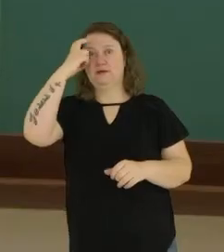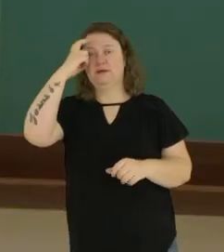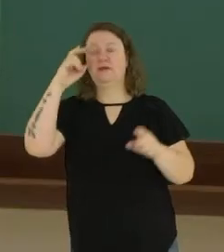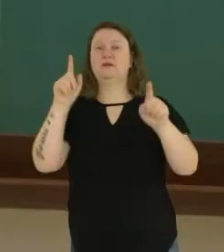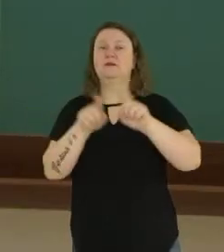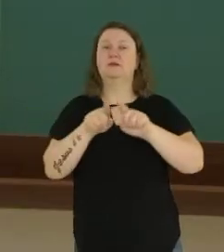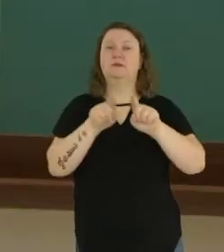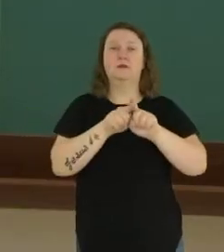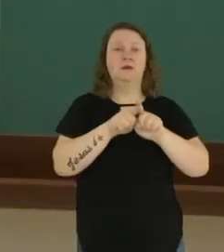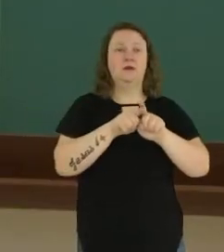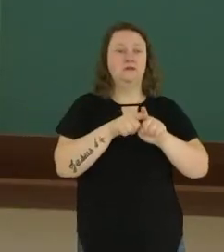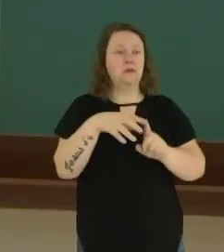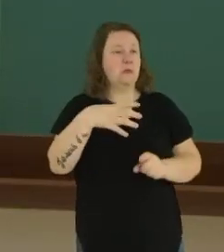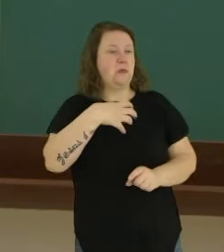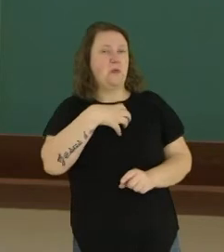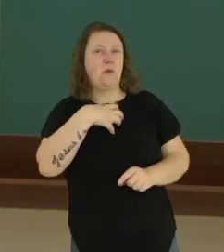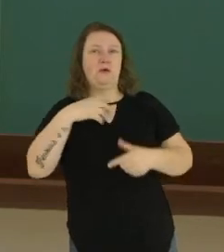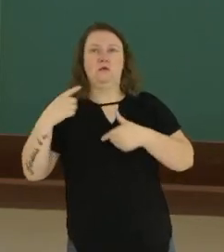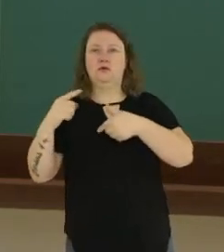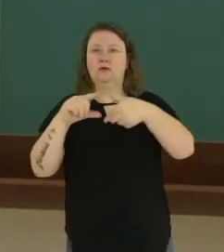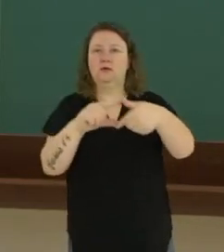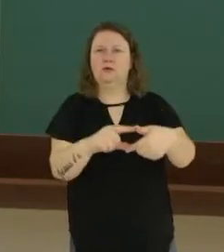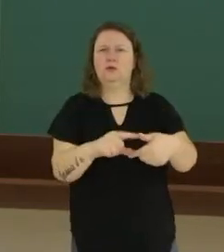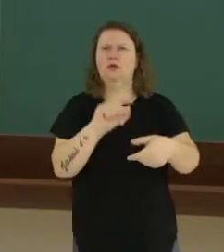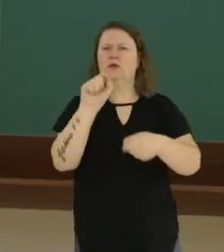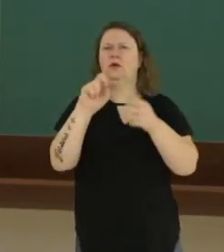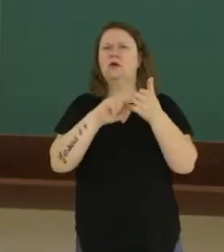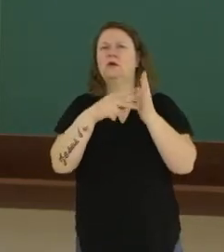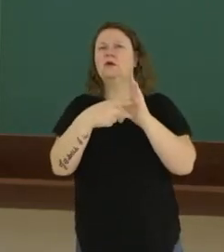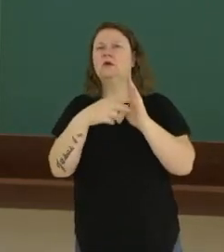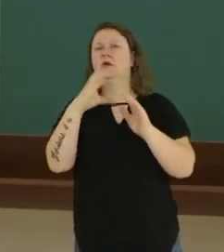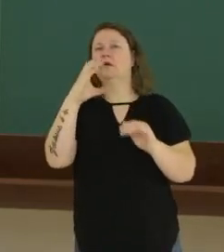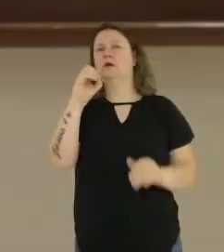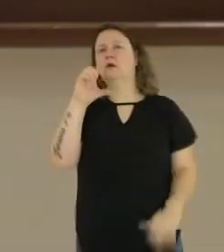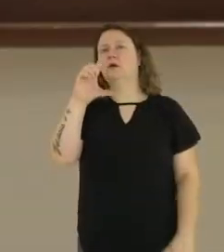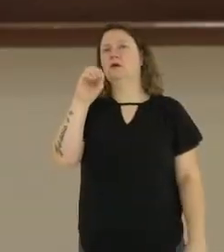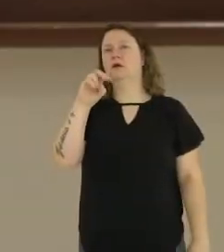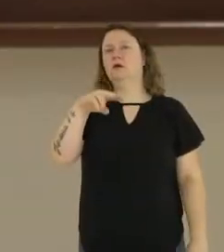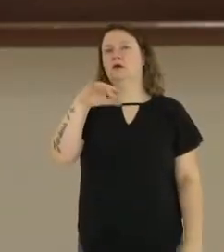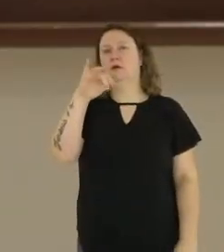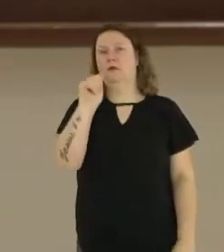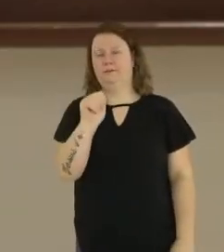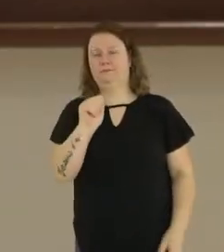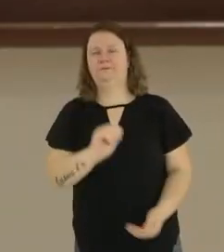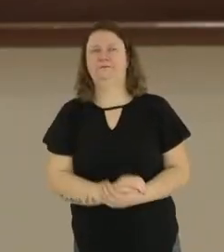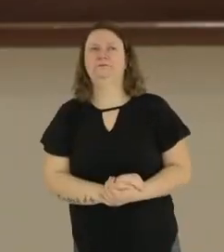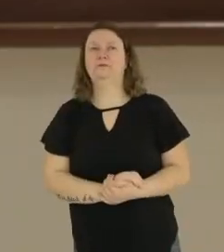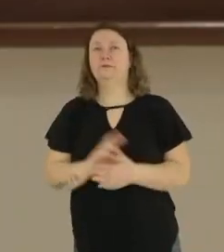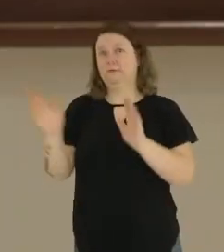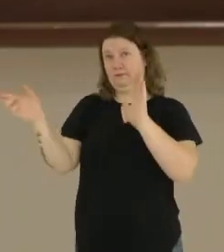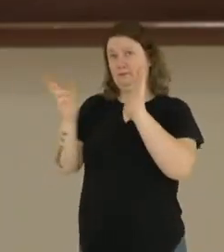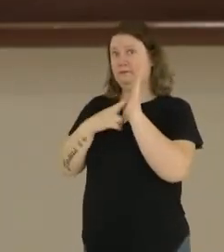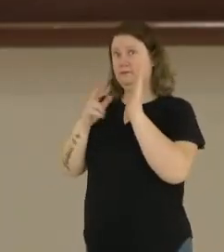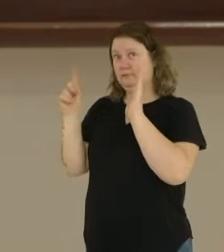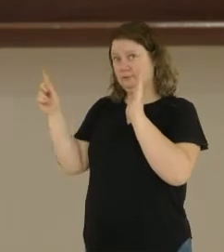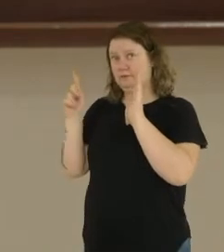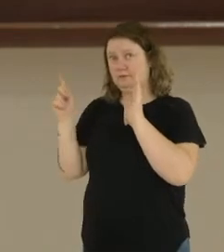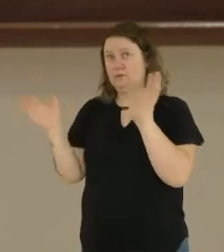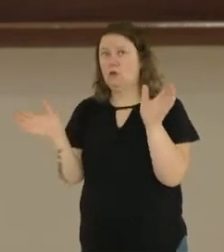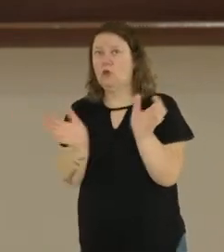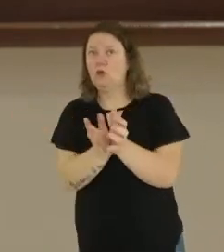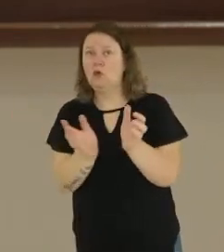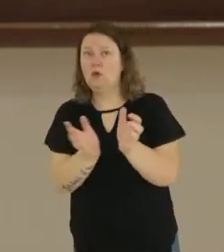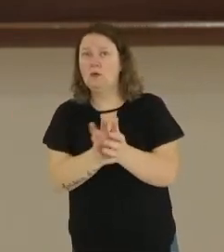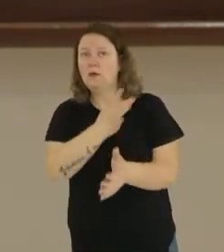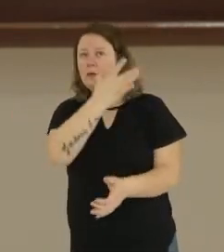uma colônia? Como que a gente define o que é uma colônia, né? Colônia pode ser definida como um grupo de